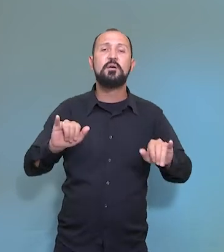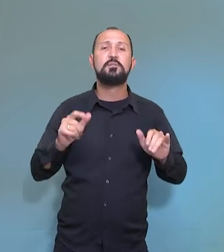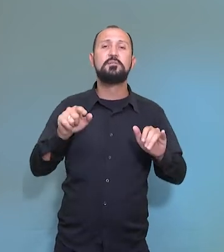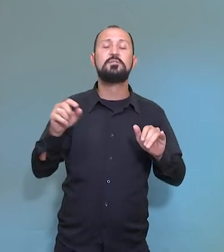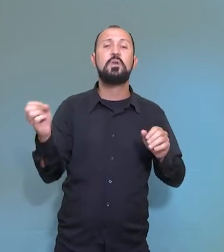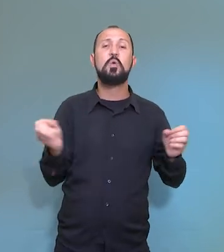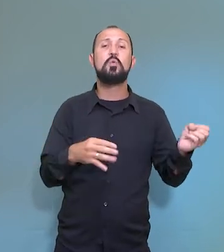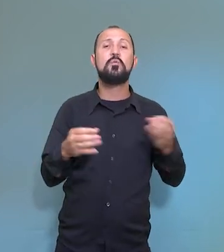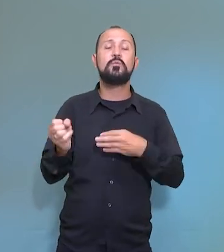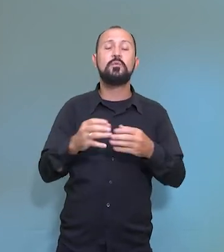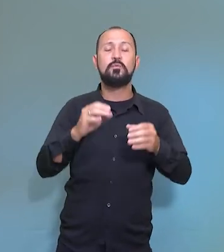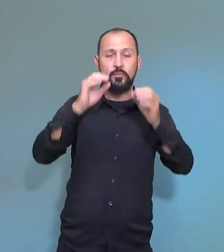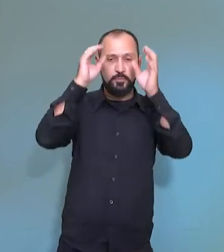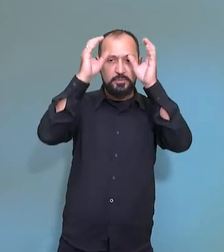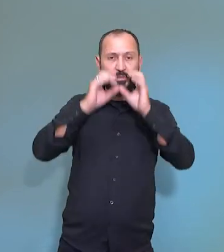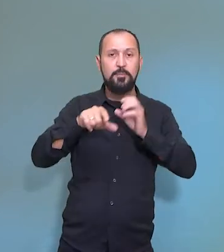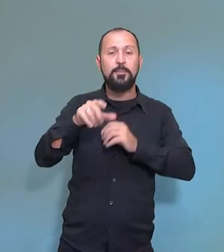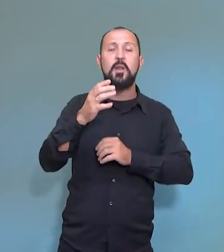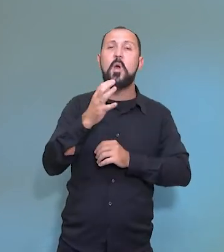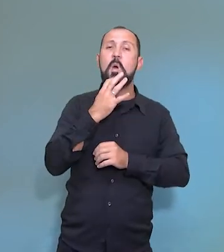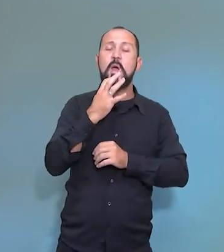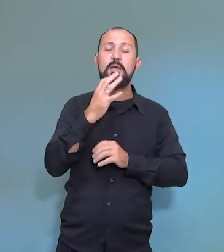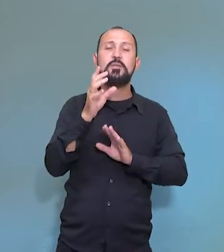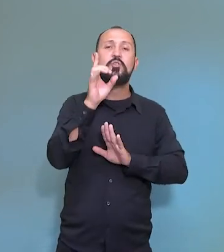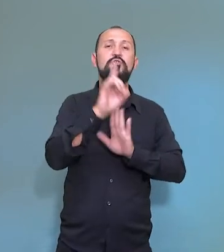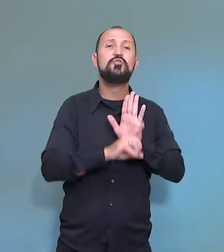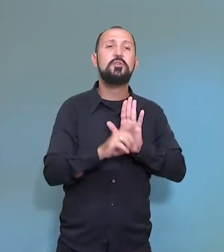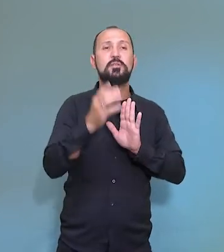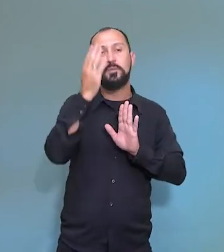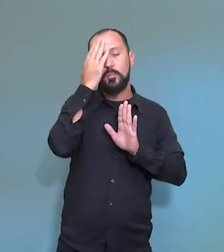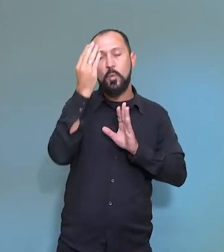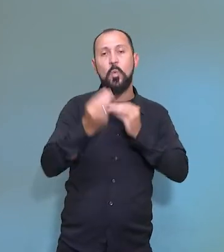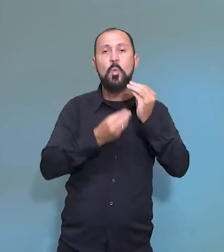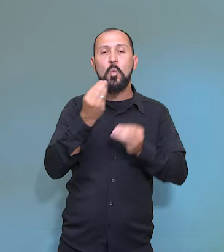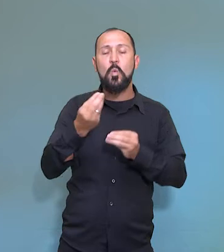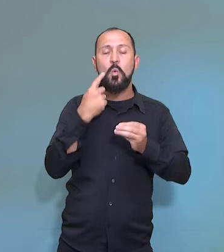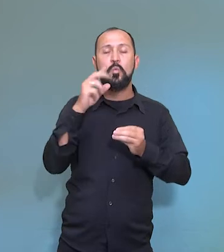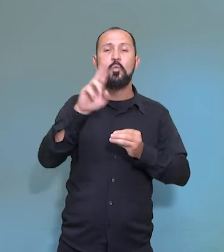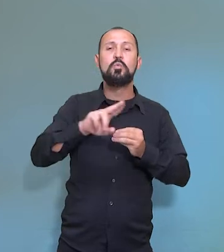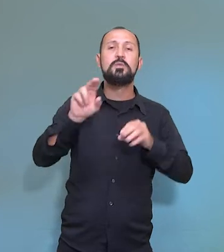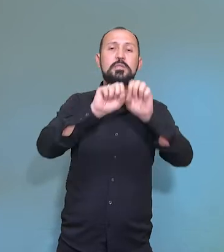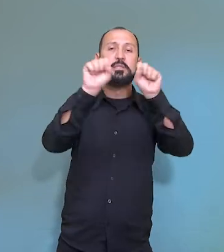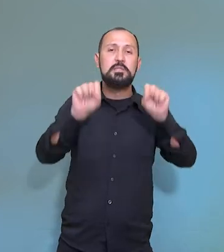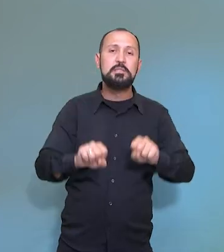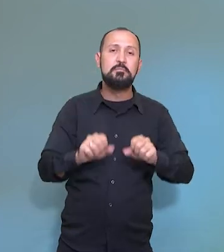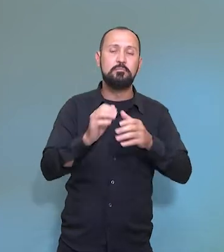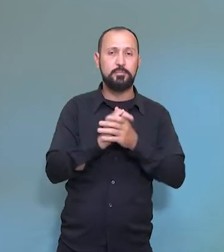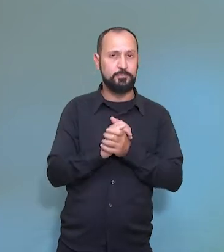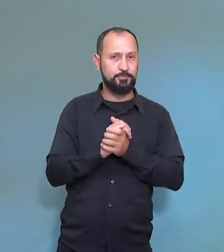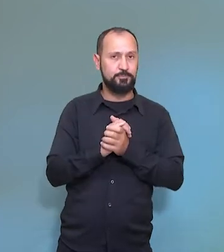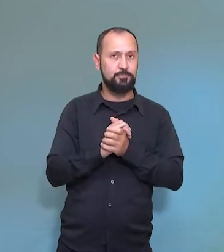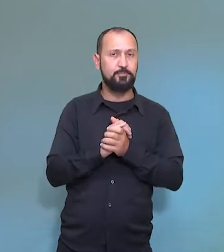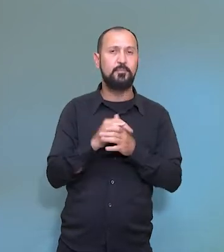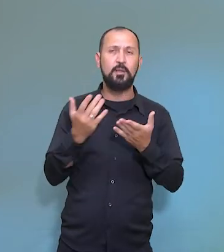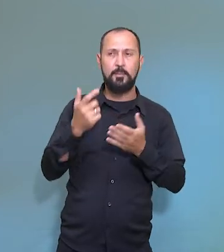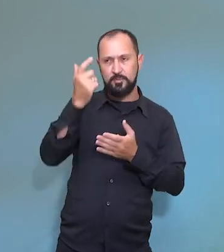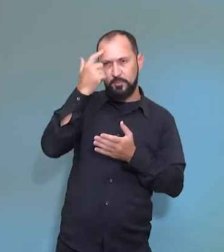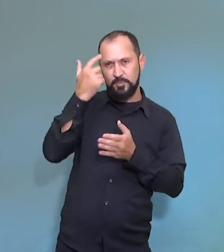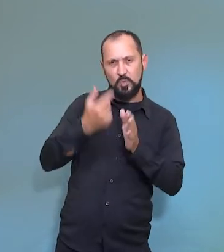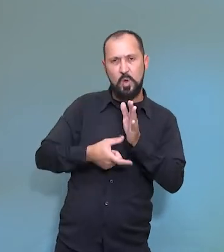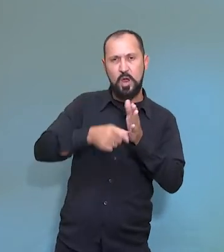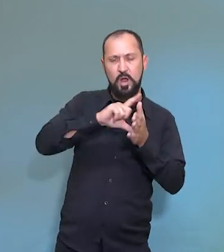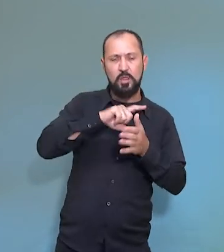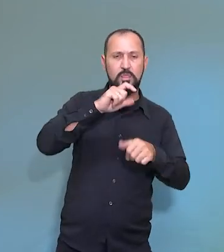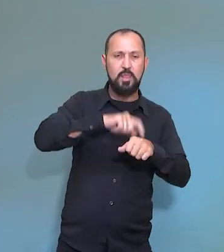e levar essa novidade para o cidadão, para ele conhecer os seus direitos, para ele saber como acessar o SERP? Isso